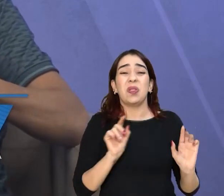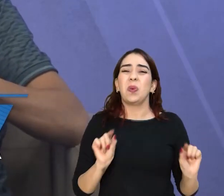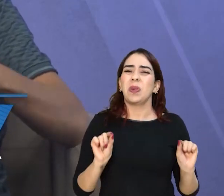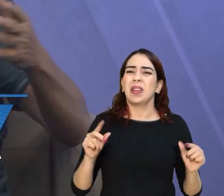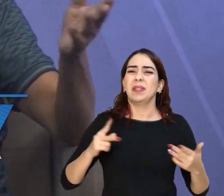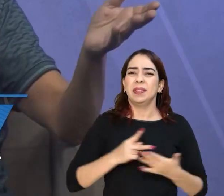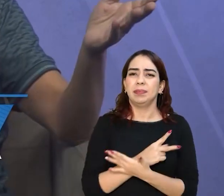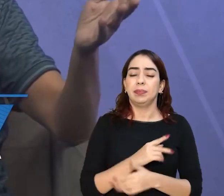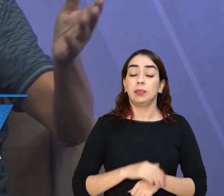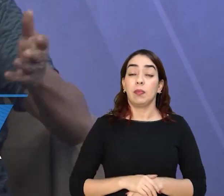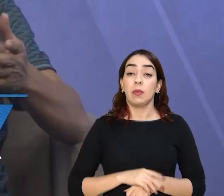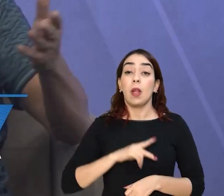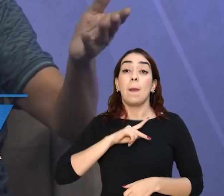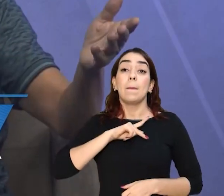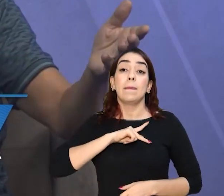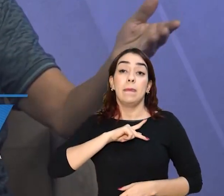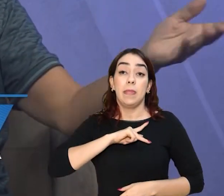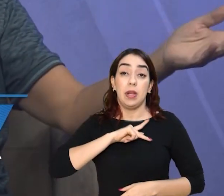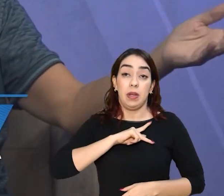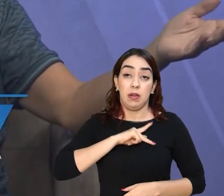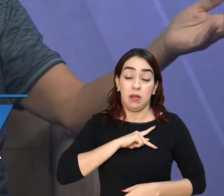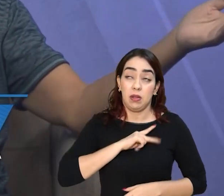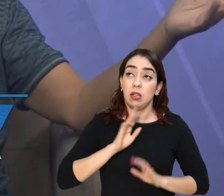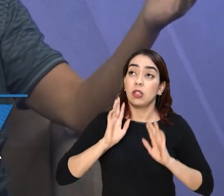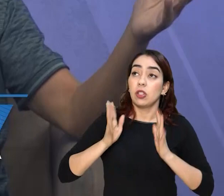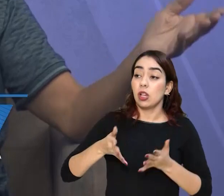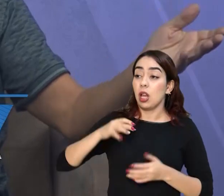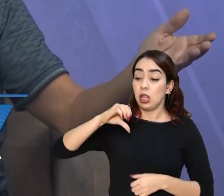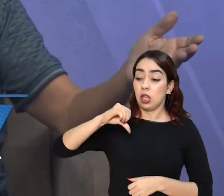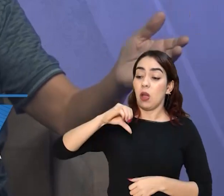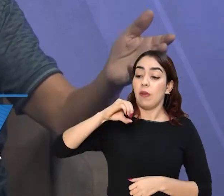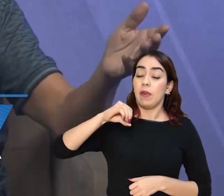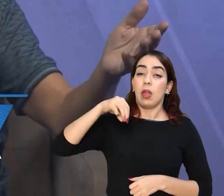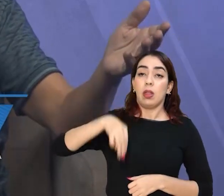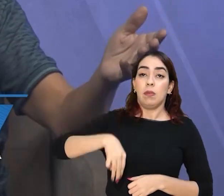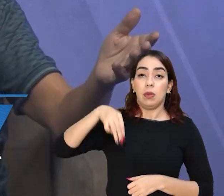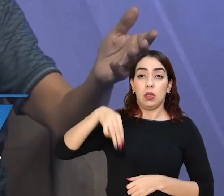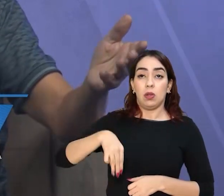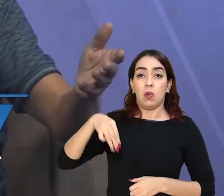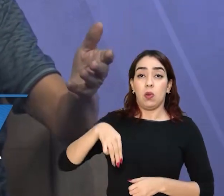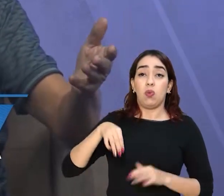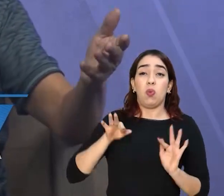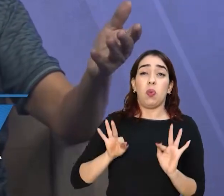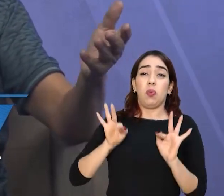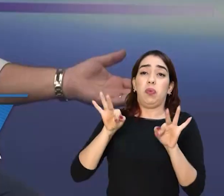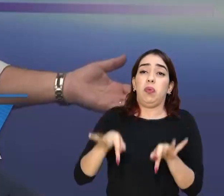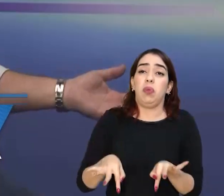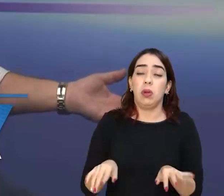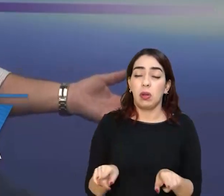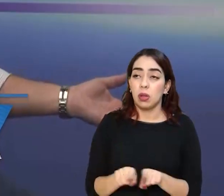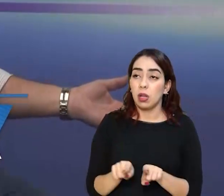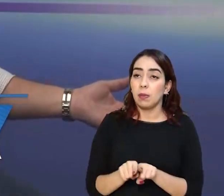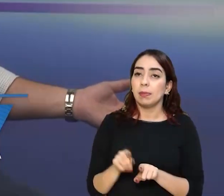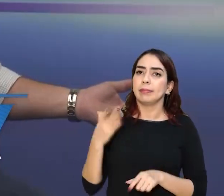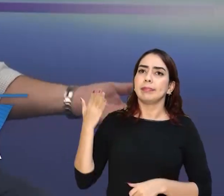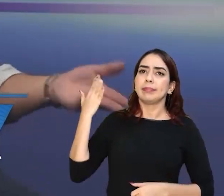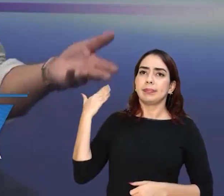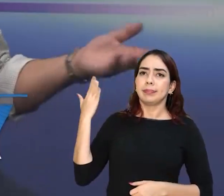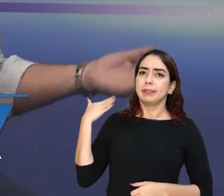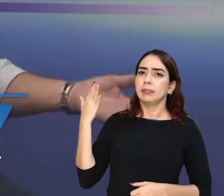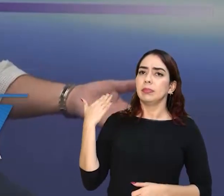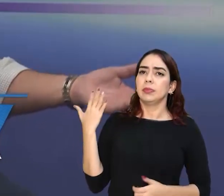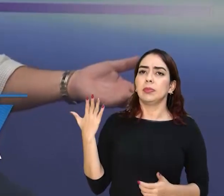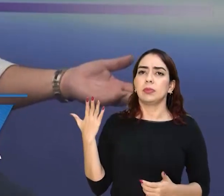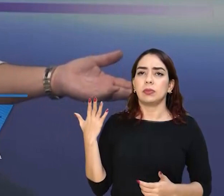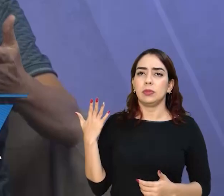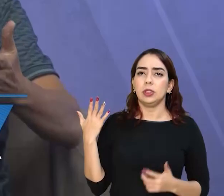dominou o Palmeiras quase 90 minutos e foi fazer o gol já na Bacia das Almas. Porque ganhou do Vasco foi o Moisés. Não, é isso que eu